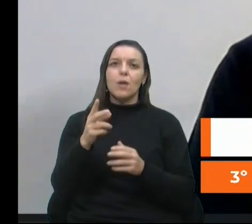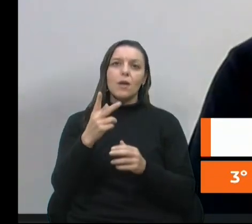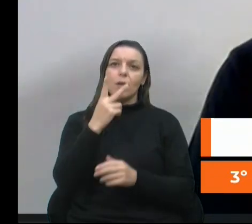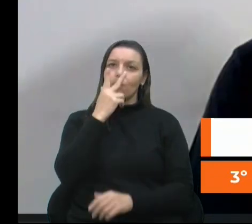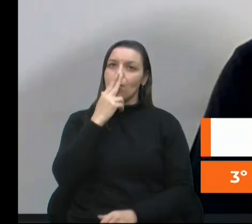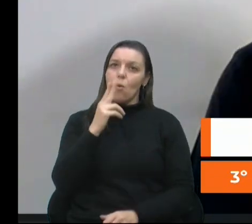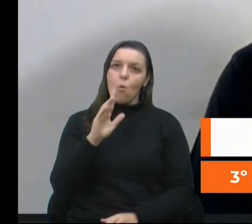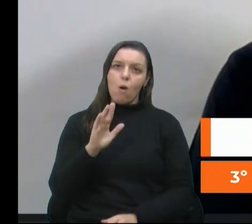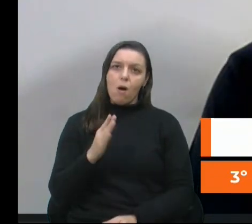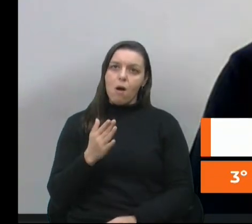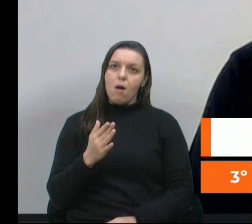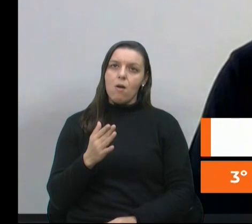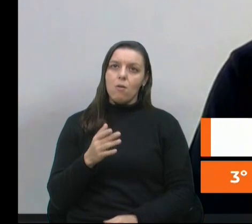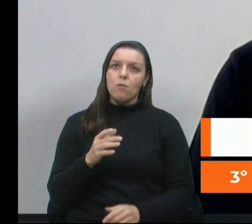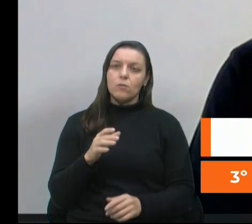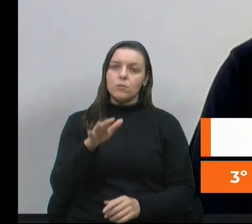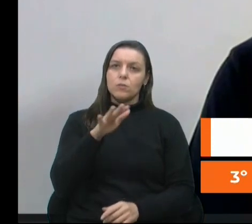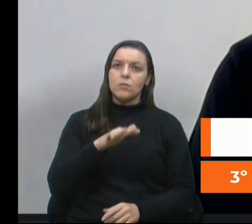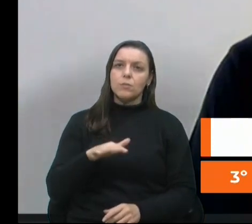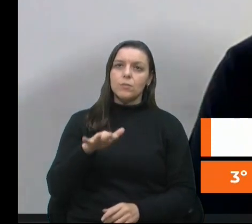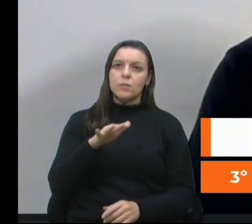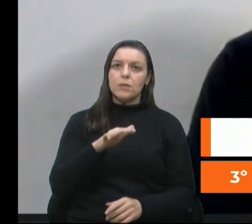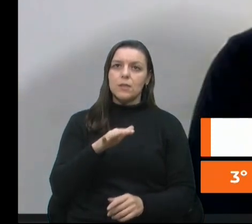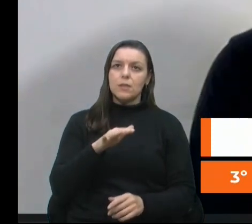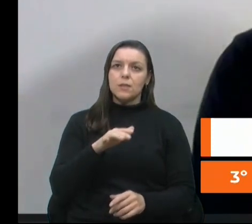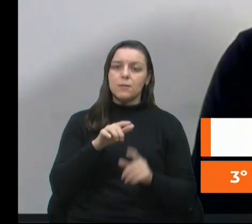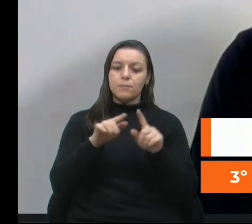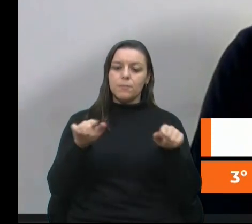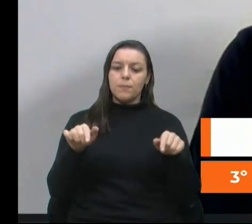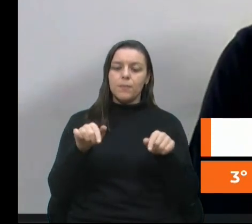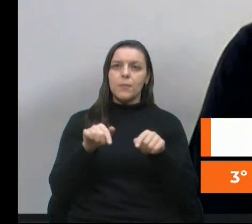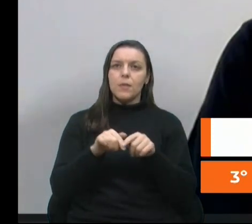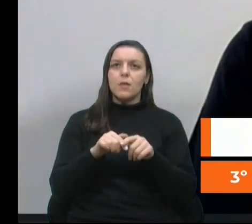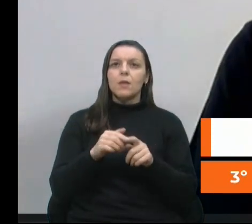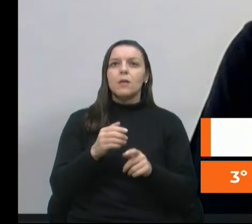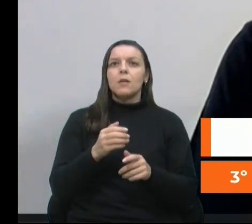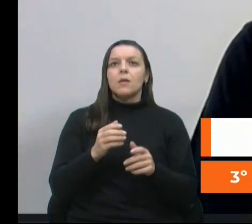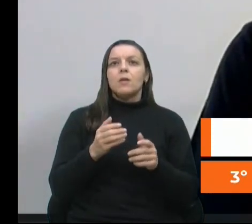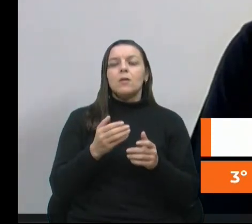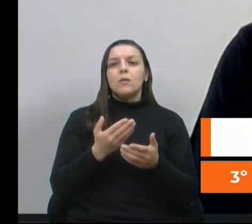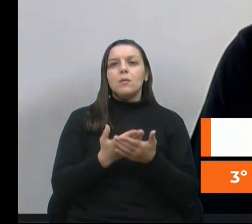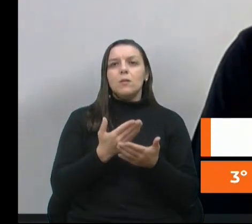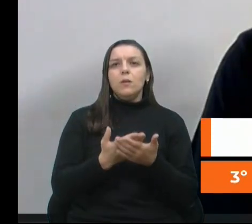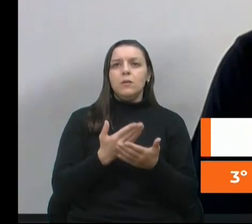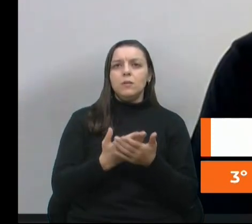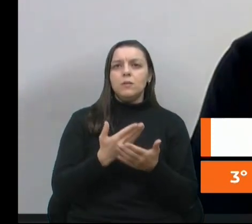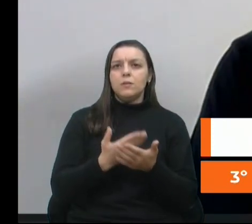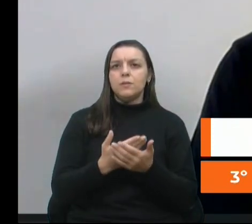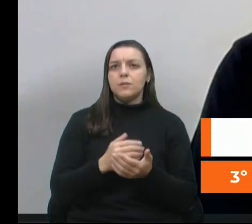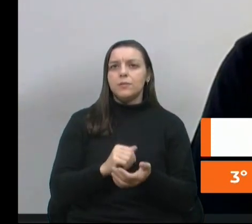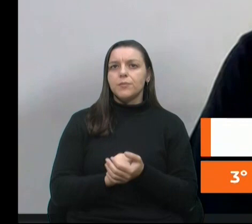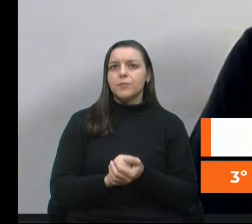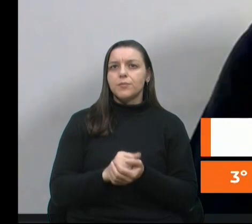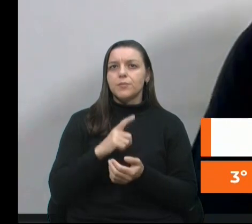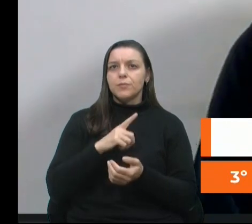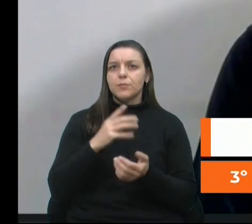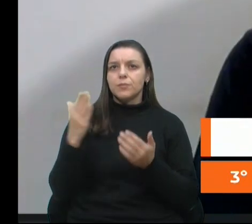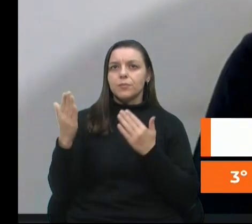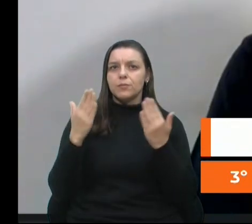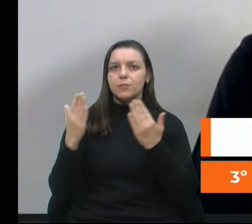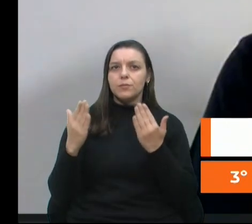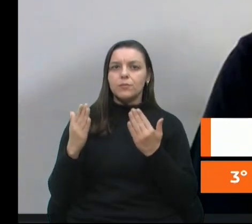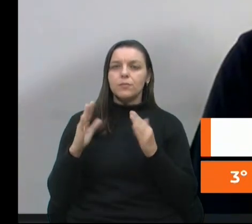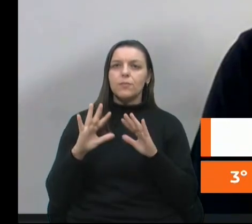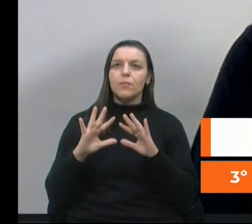pares naquele ambiente de sala de aula. Porque ser par etário é um mero detalhe comparado a todo